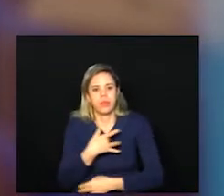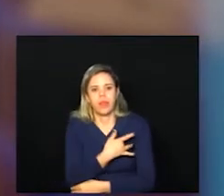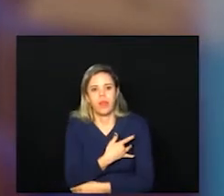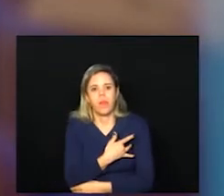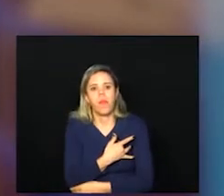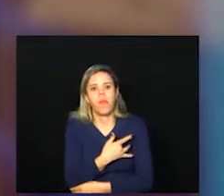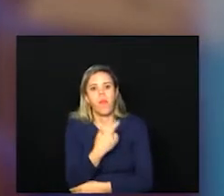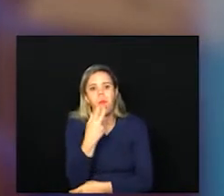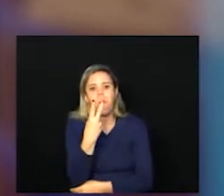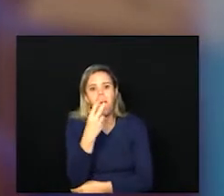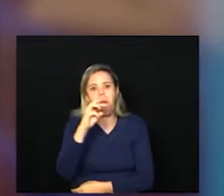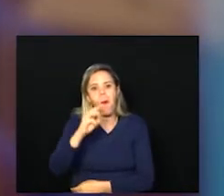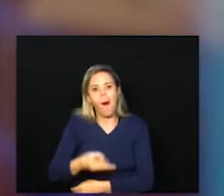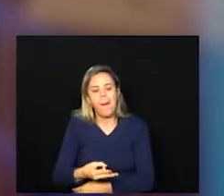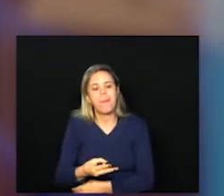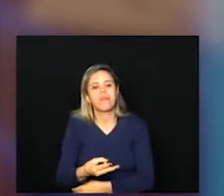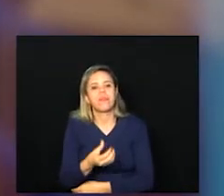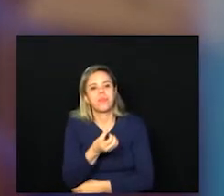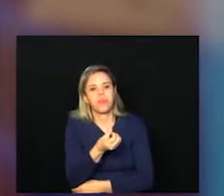Foram